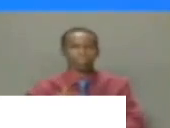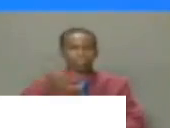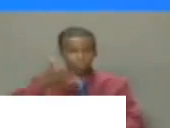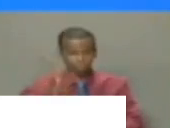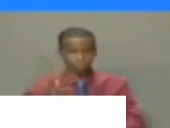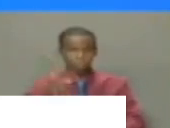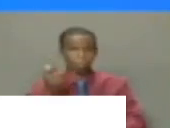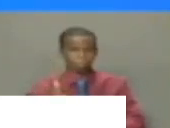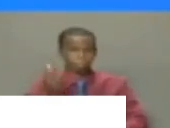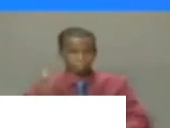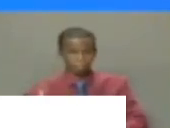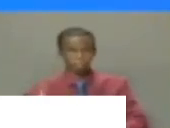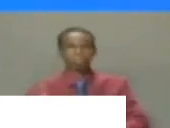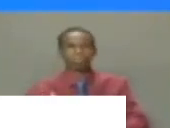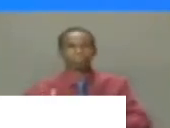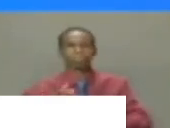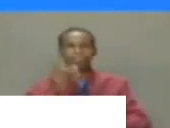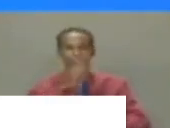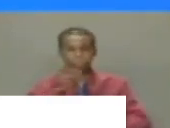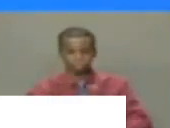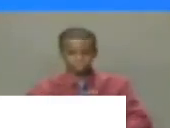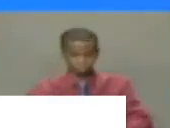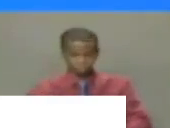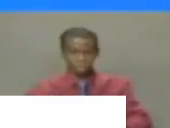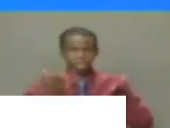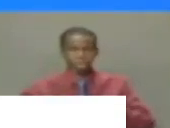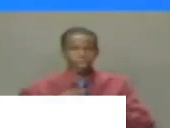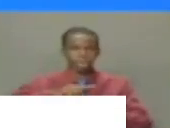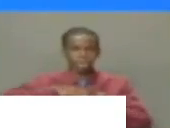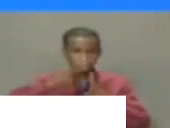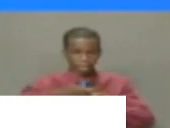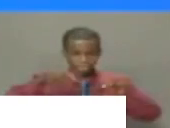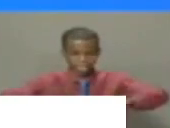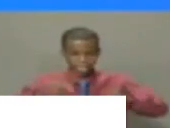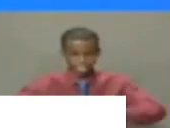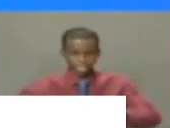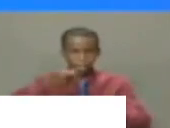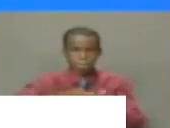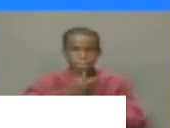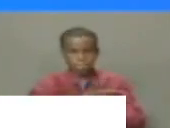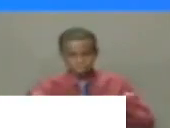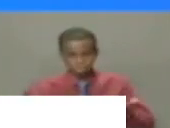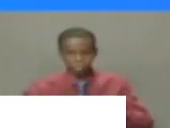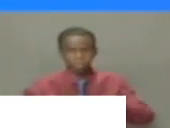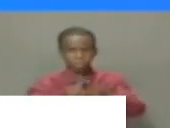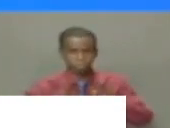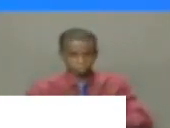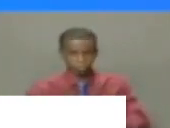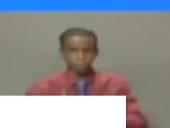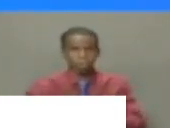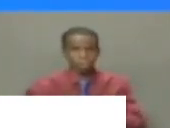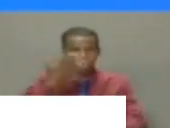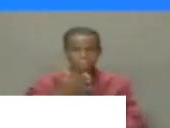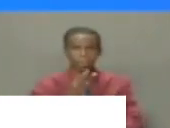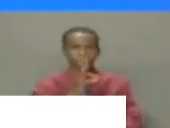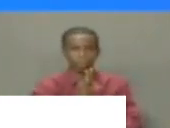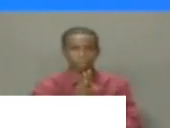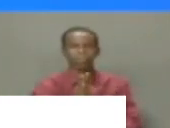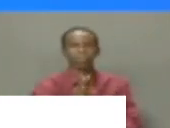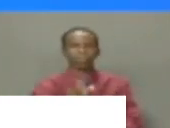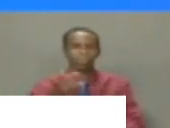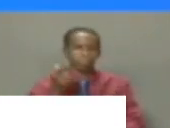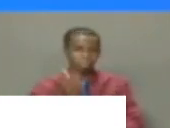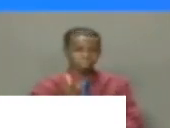estaremos a financiar 2.8 milhões e isto para ir de encontro com a meta de quatro ponto de